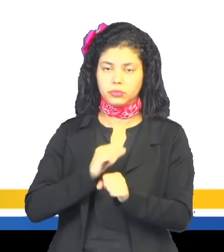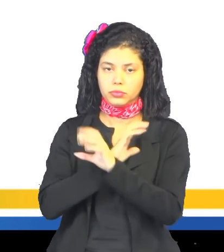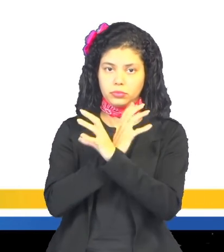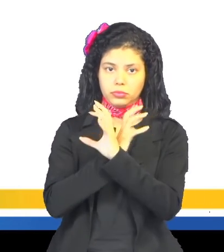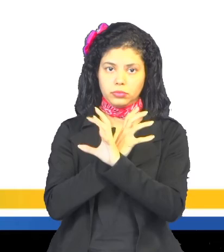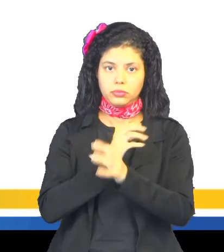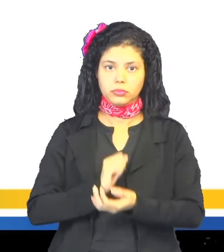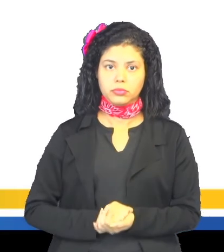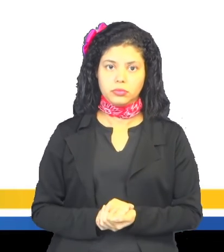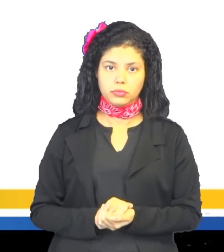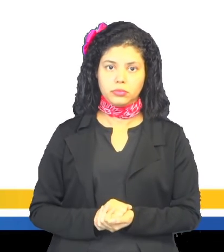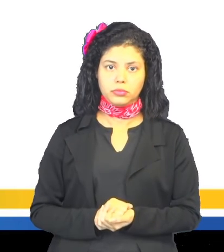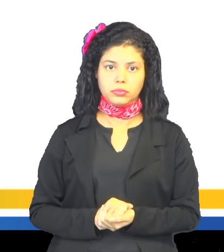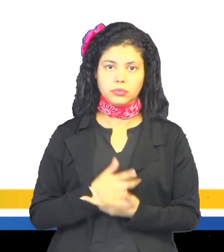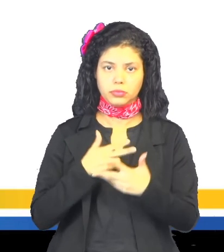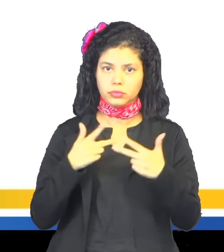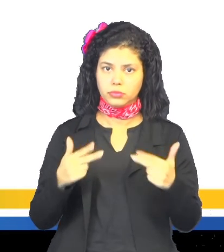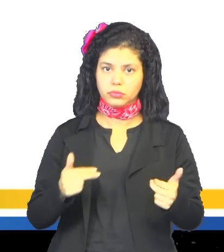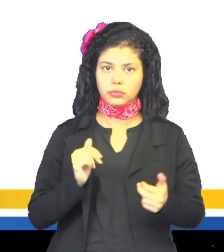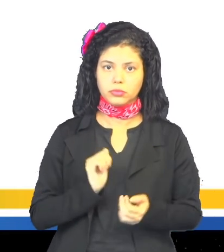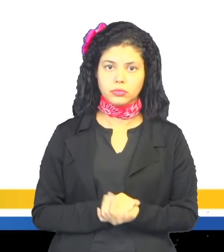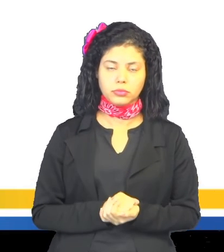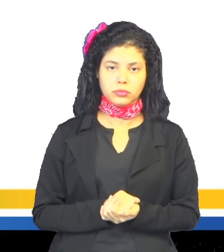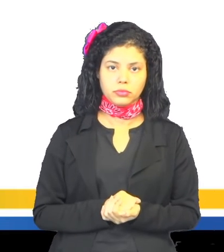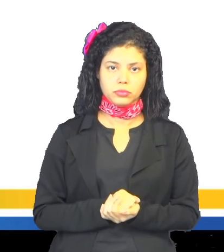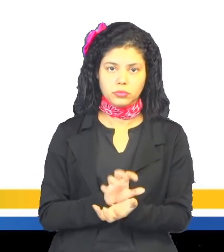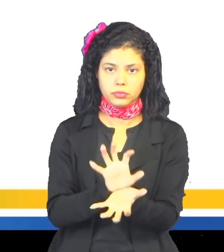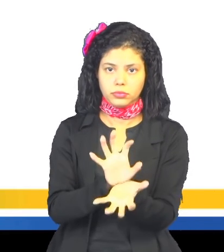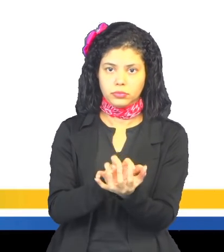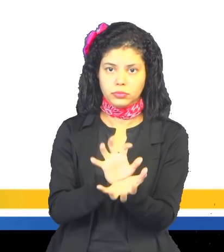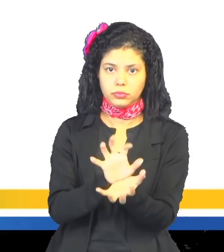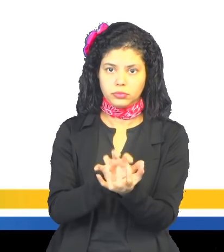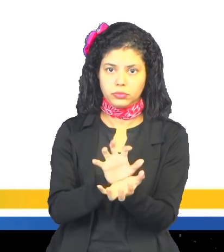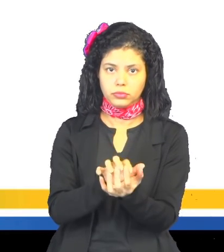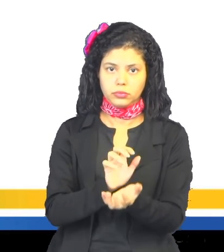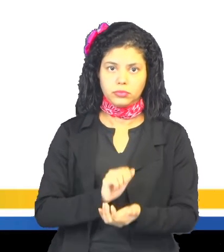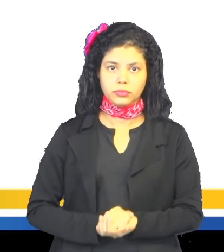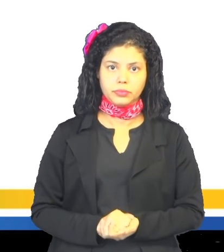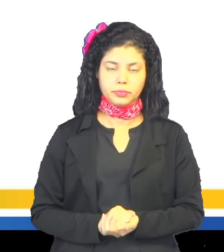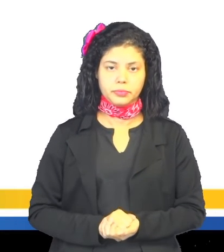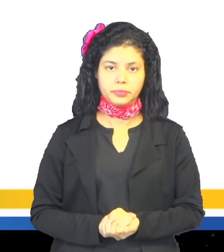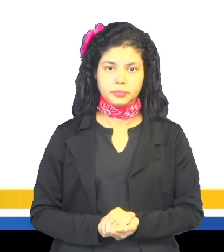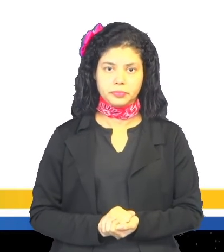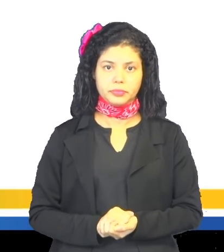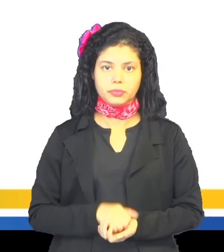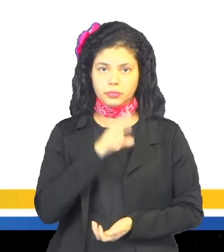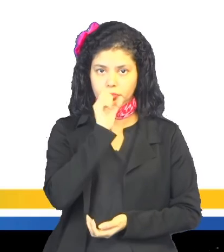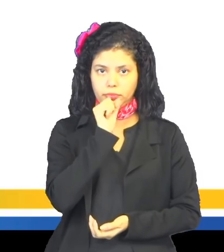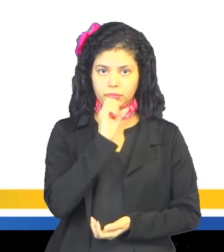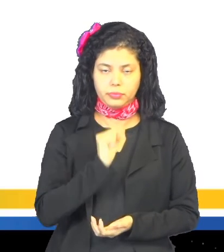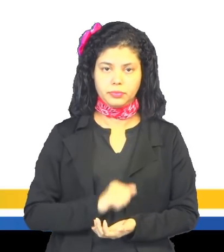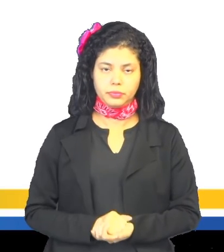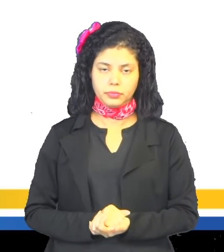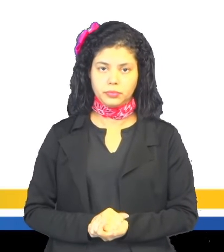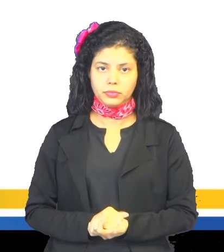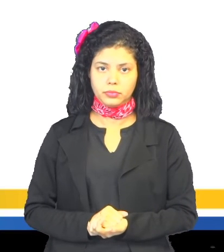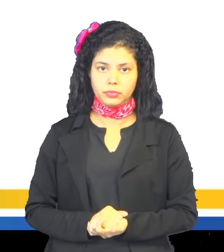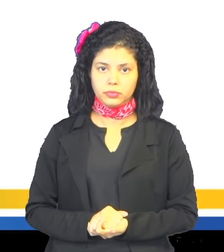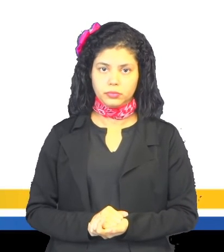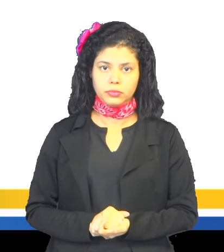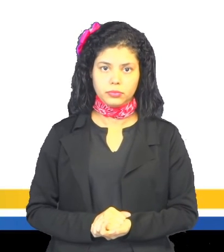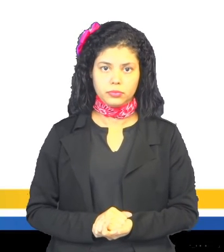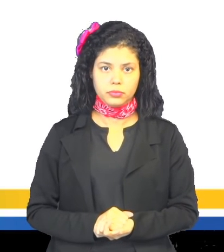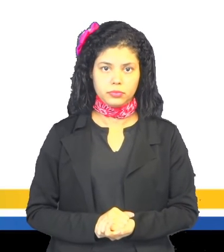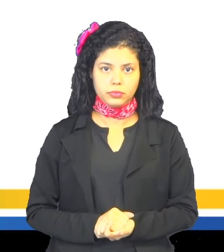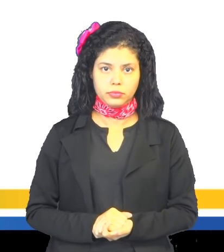é osso Corsa que é uma coisa hipopótamo valet mas laranja